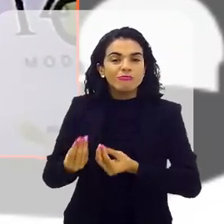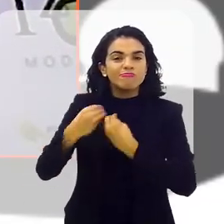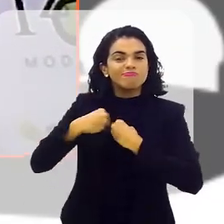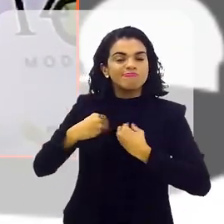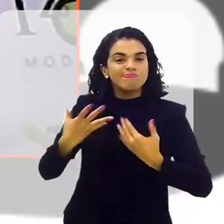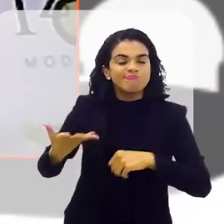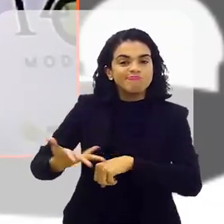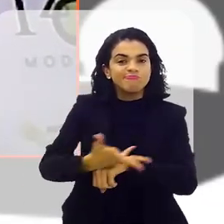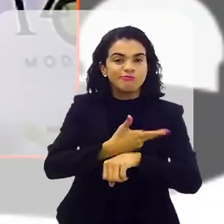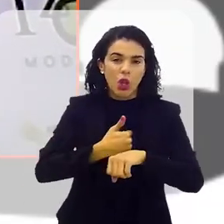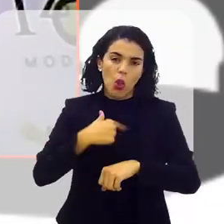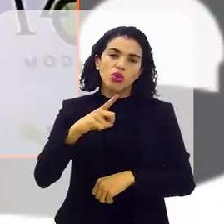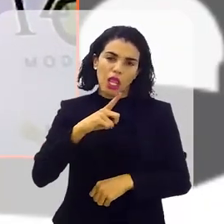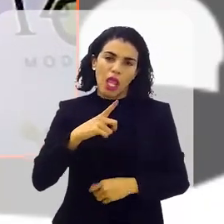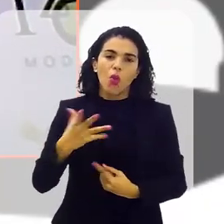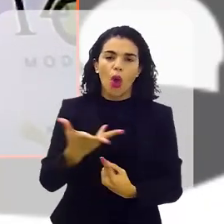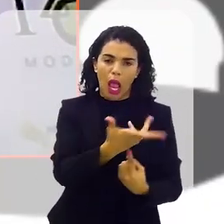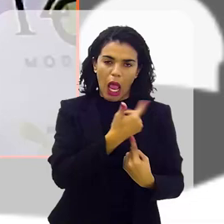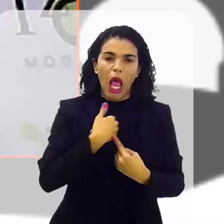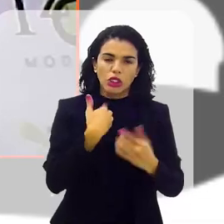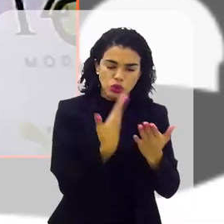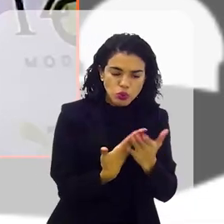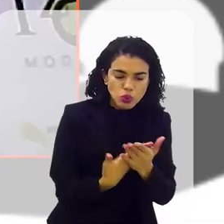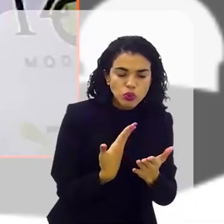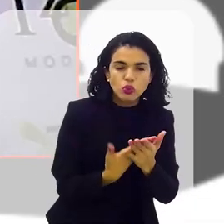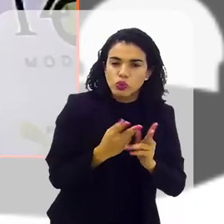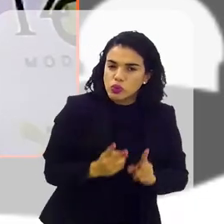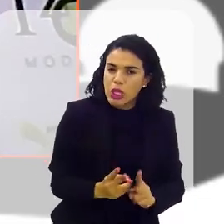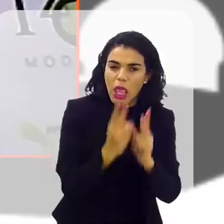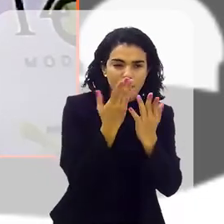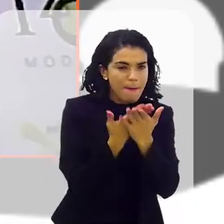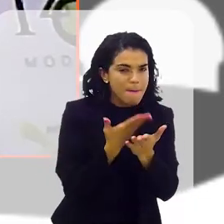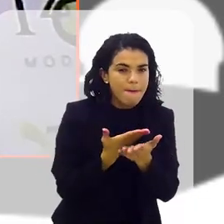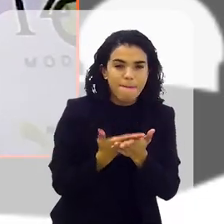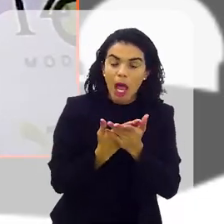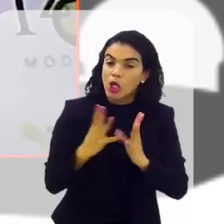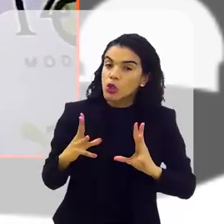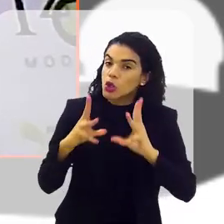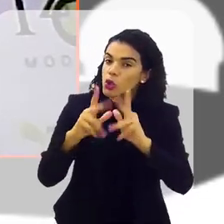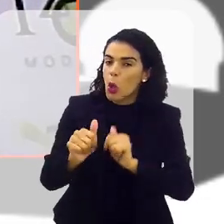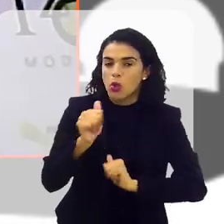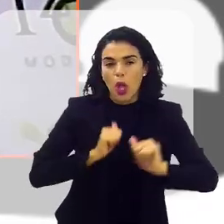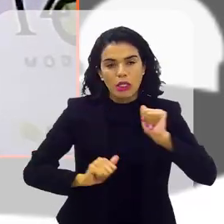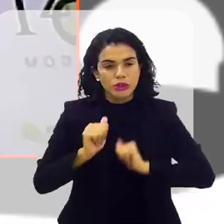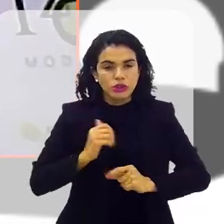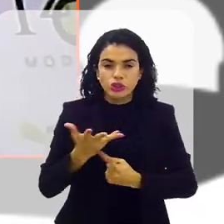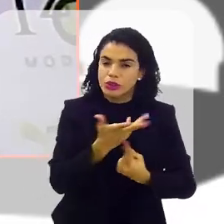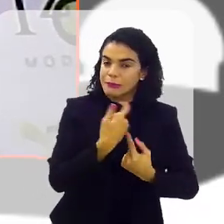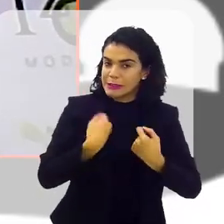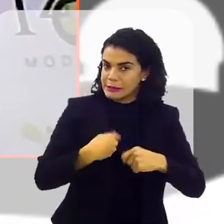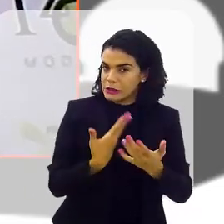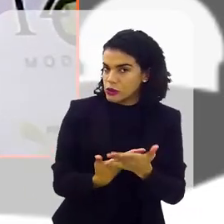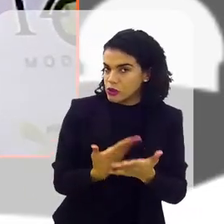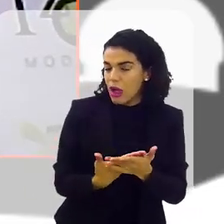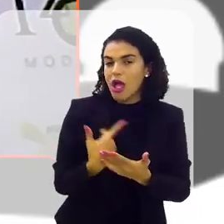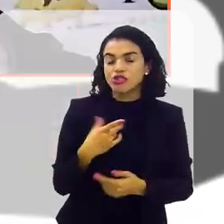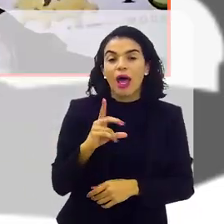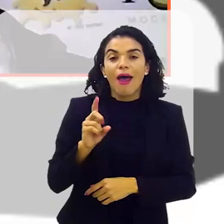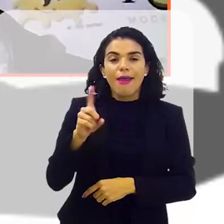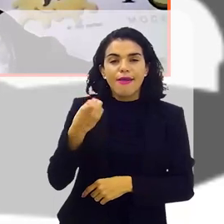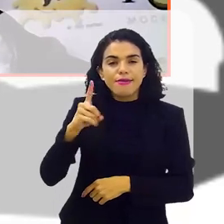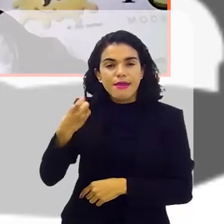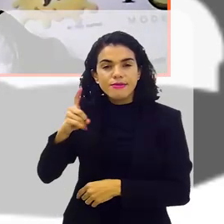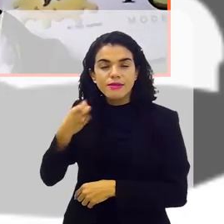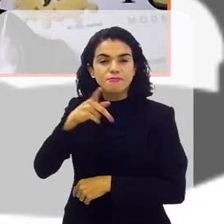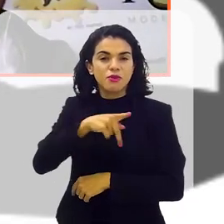eu tenho a minha arte eu tenho meu estudo eu tô sempre estudando porque o artista tem que estudar a vida inteira eu tive grandes